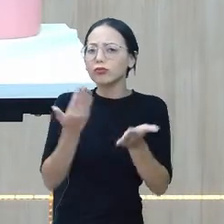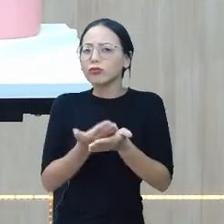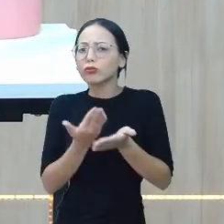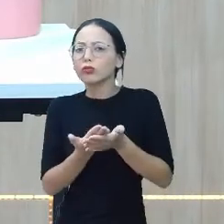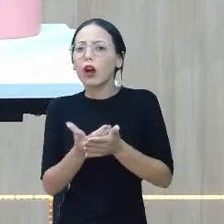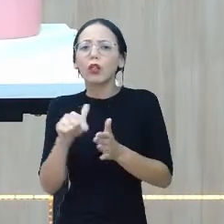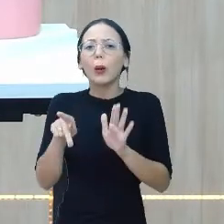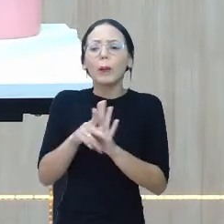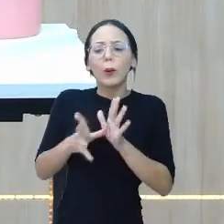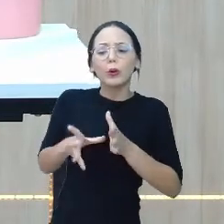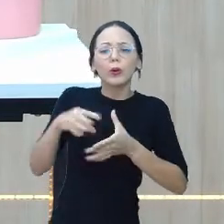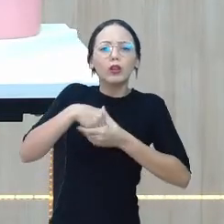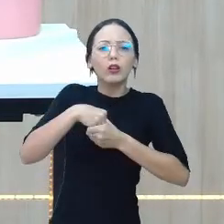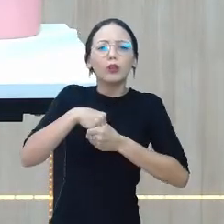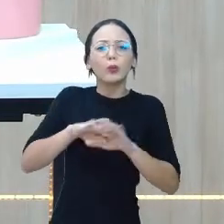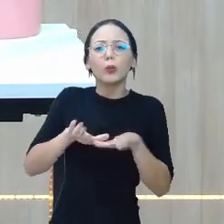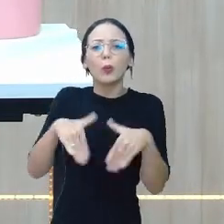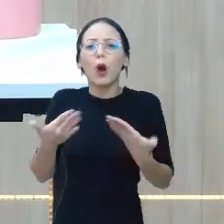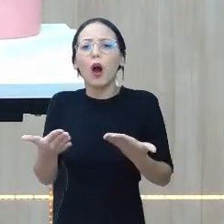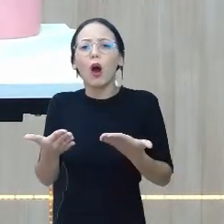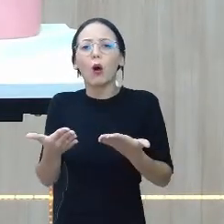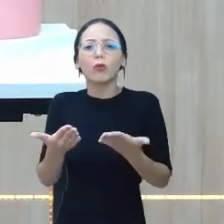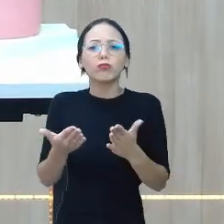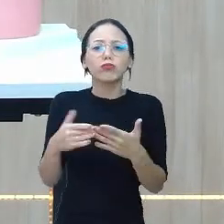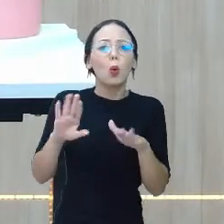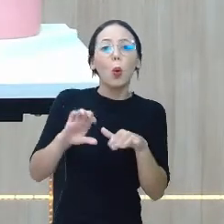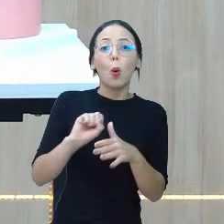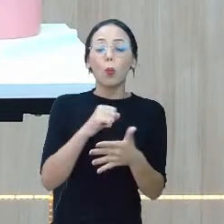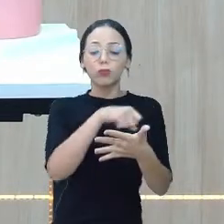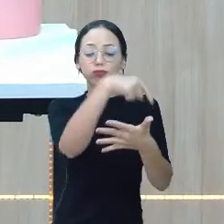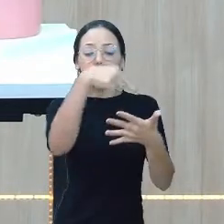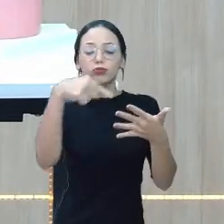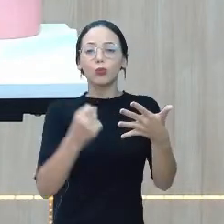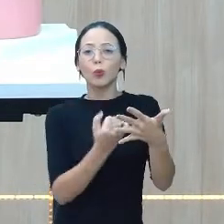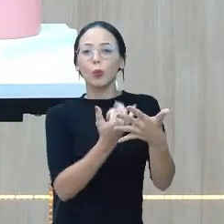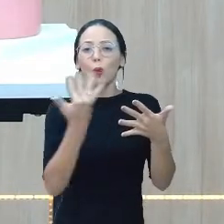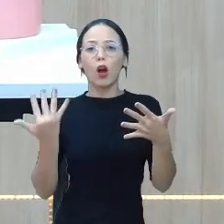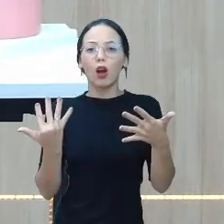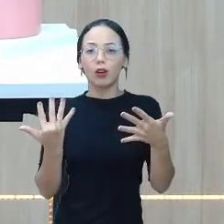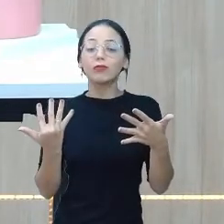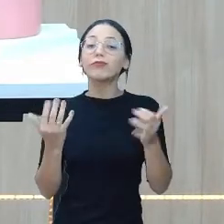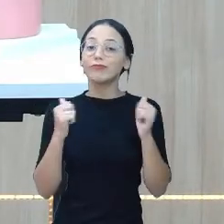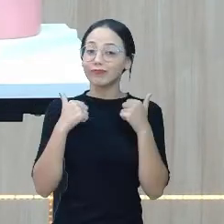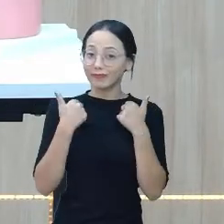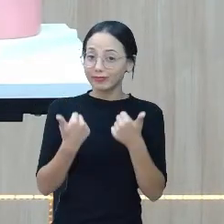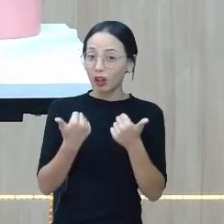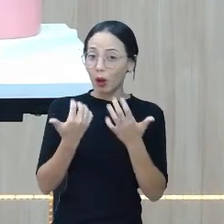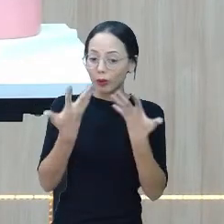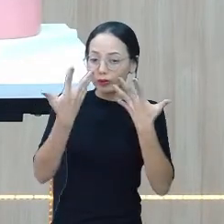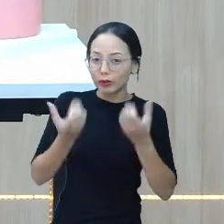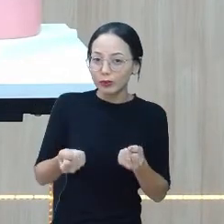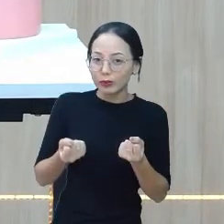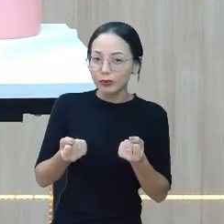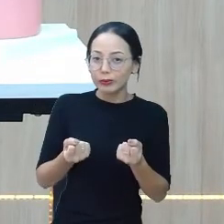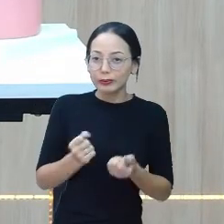ele está compondo qual órgão ou quais órgãos? Não é isso? Então, vamos